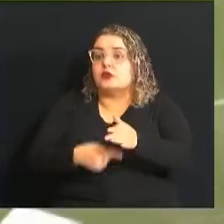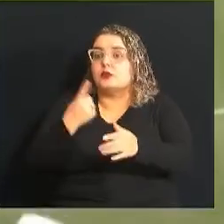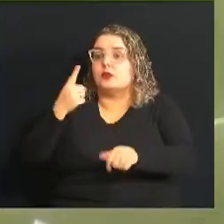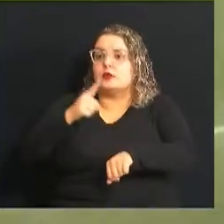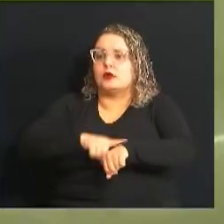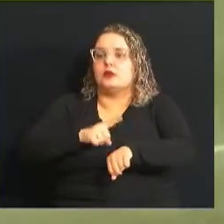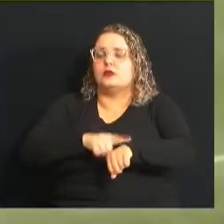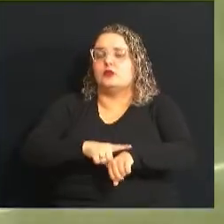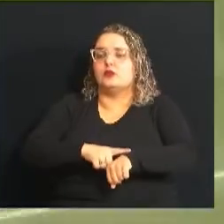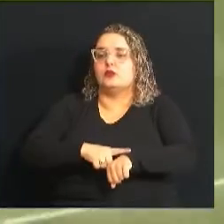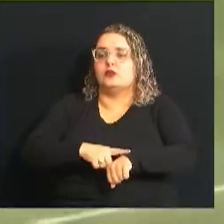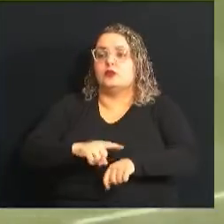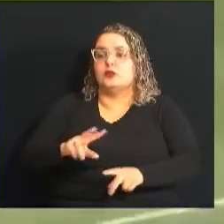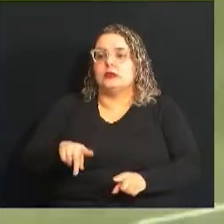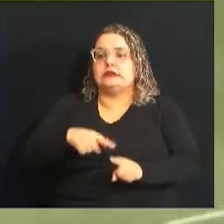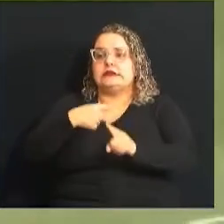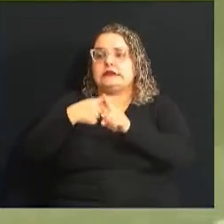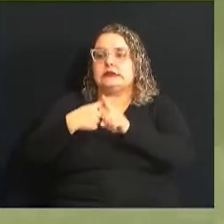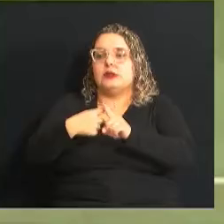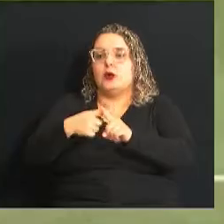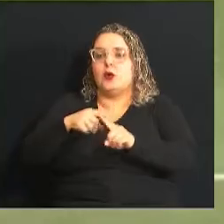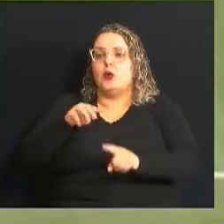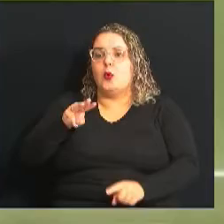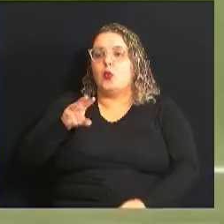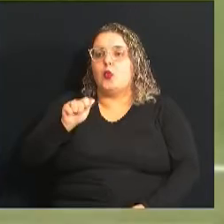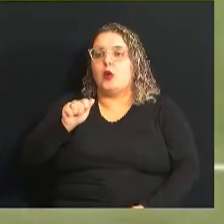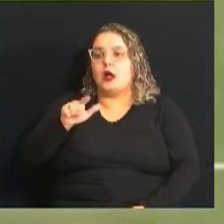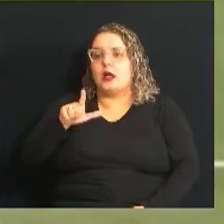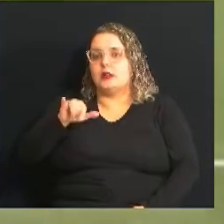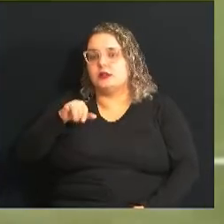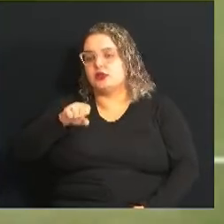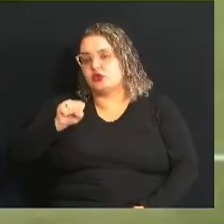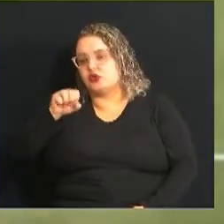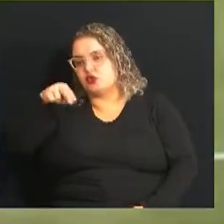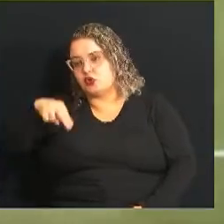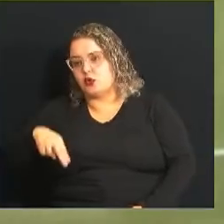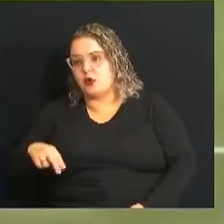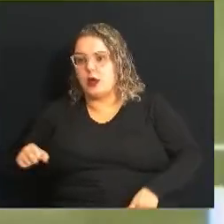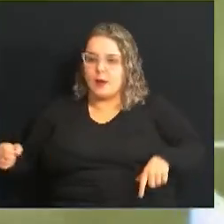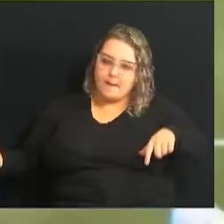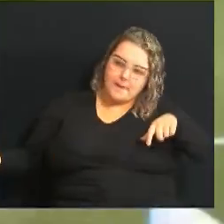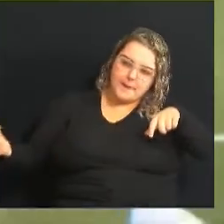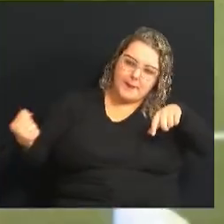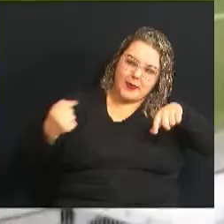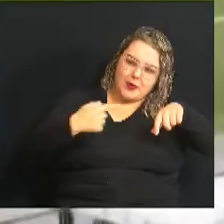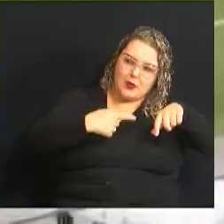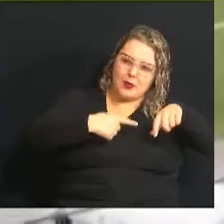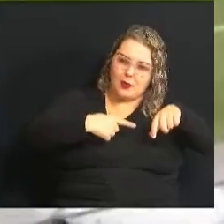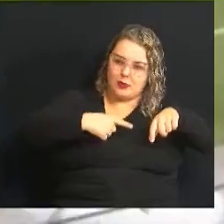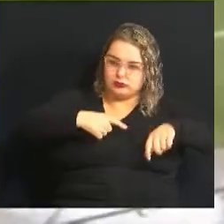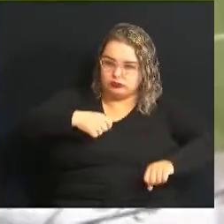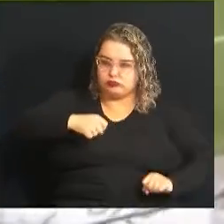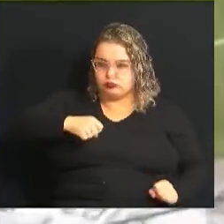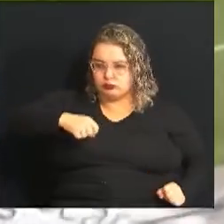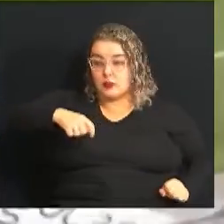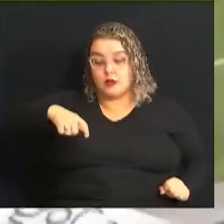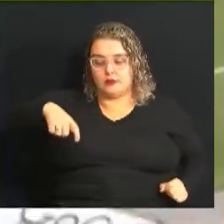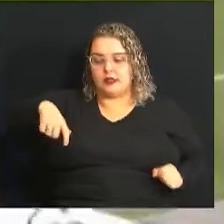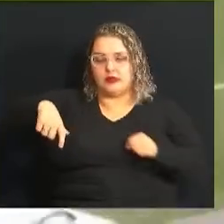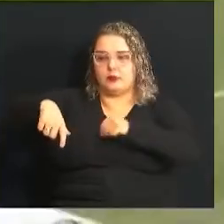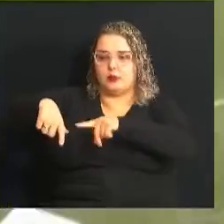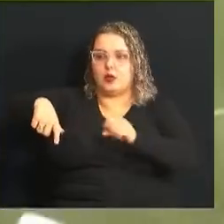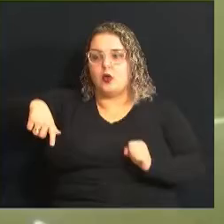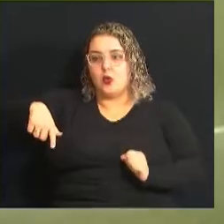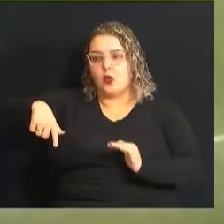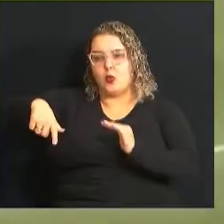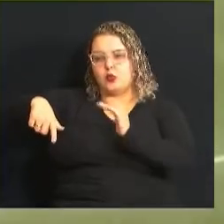já nos acréscimos, o Olisson recebeu na área e chutou cruzado. A bola ganhou altura e passou rente